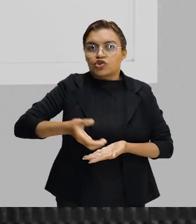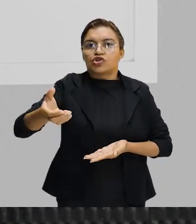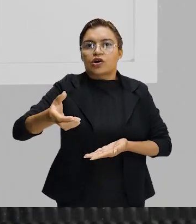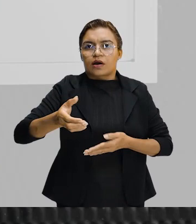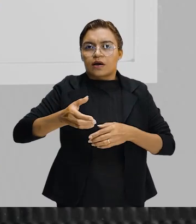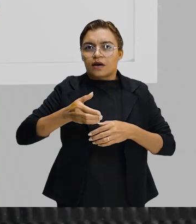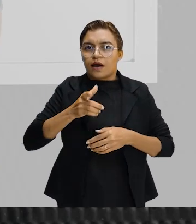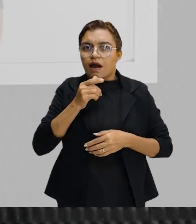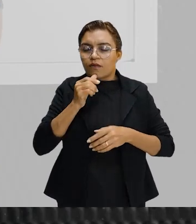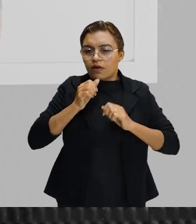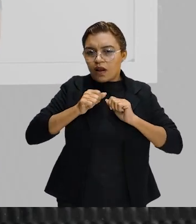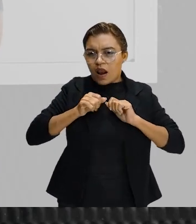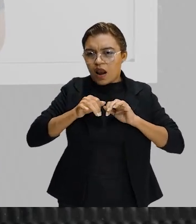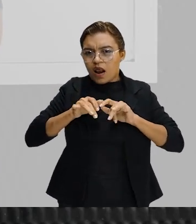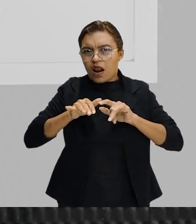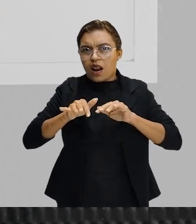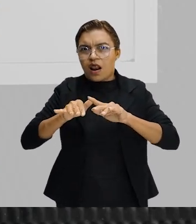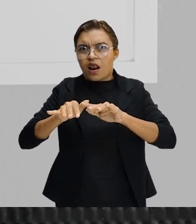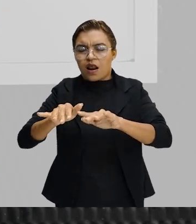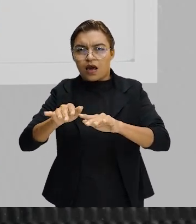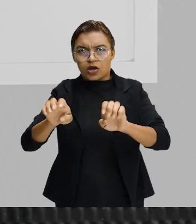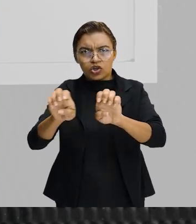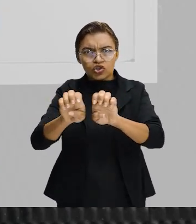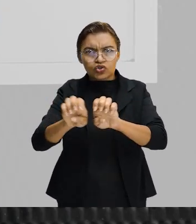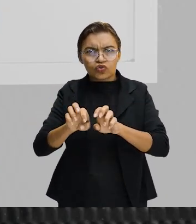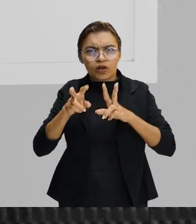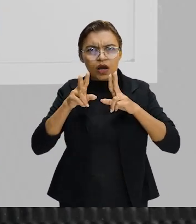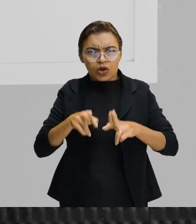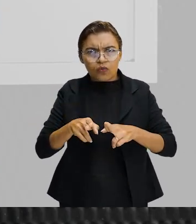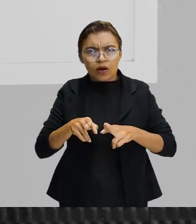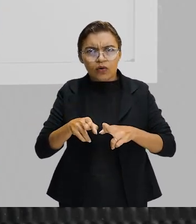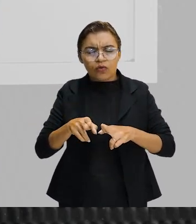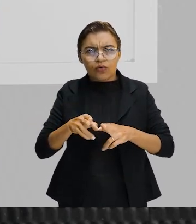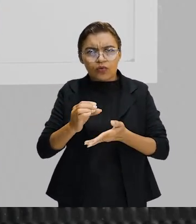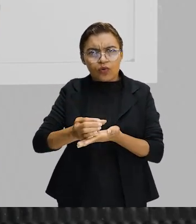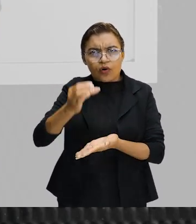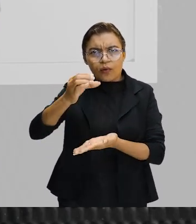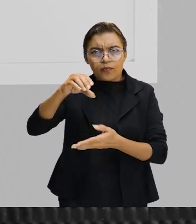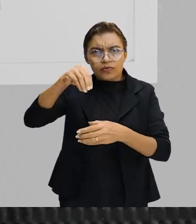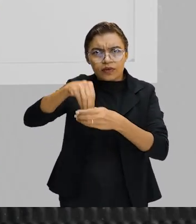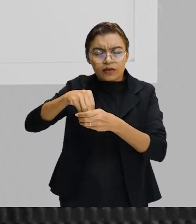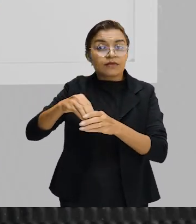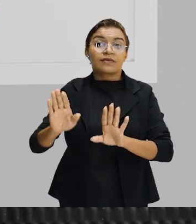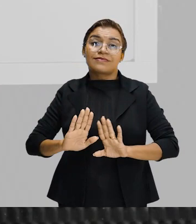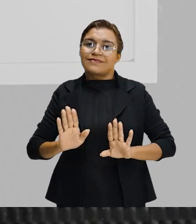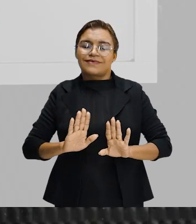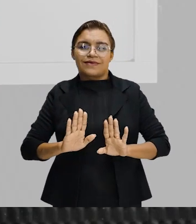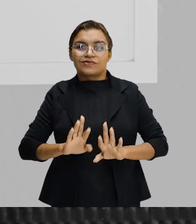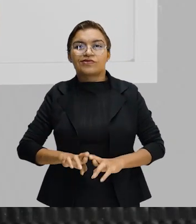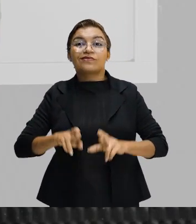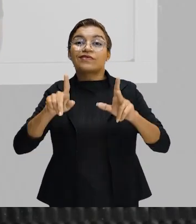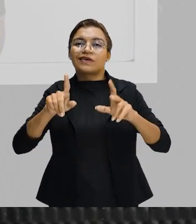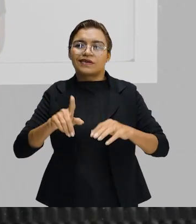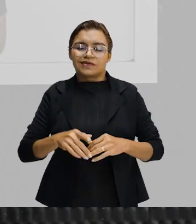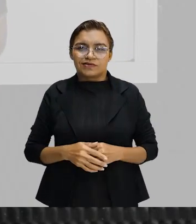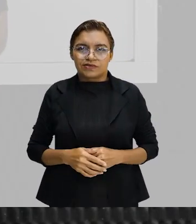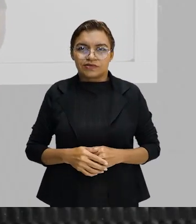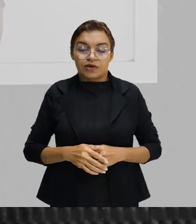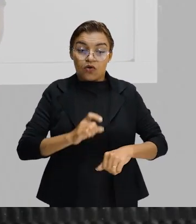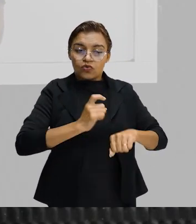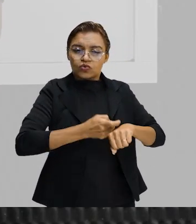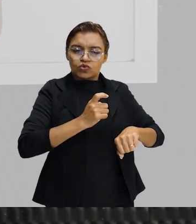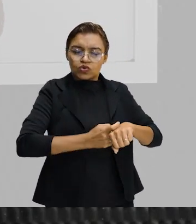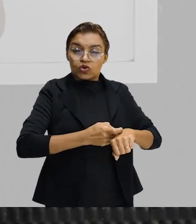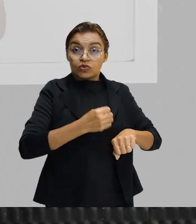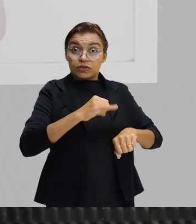sala, ele não vai ter a mesma estrutura, o mesmo formato que estava na minha mão. Ele não vai manter o mesmo formato como o sólido.